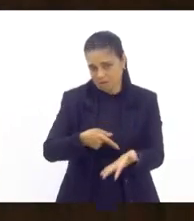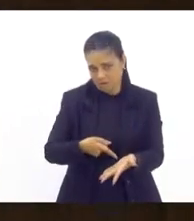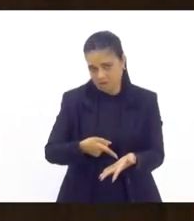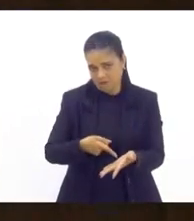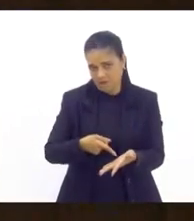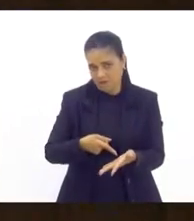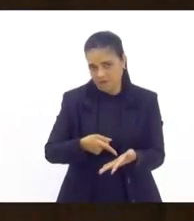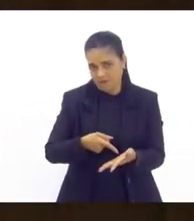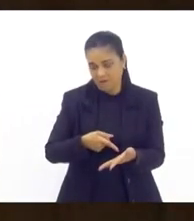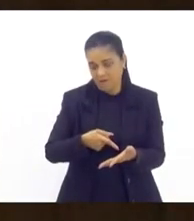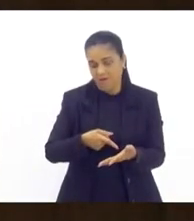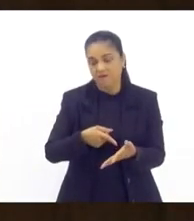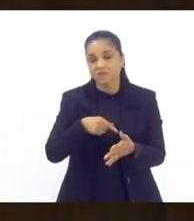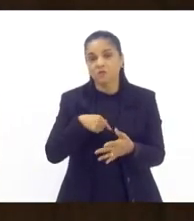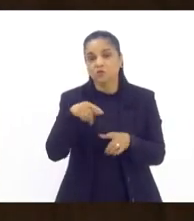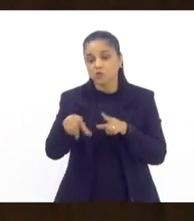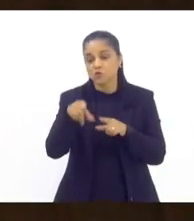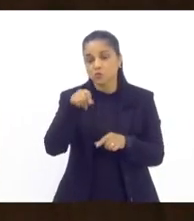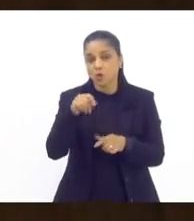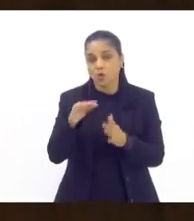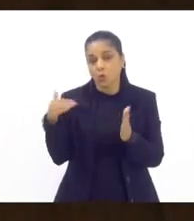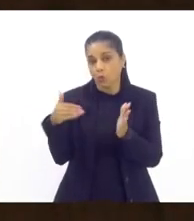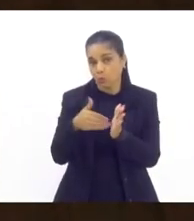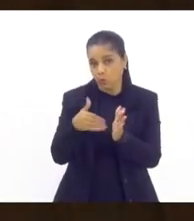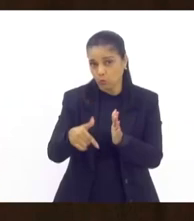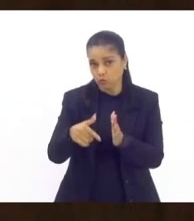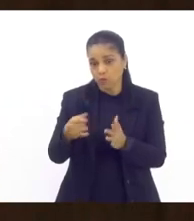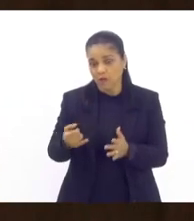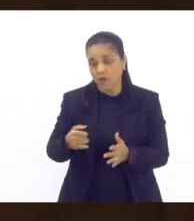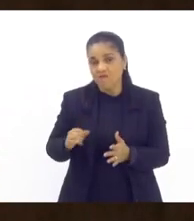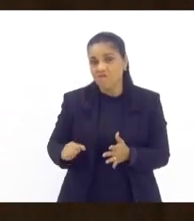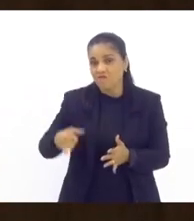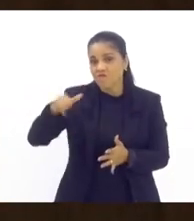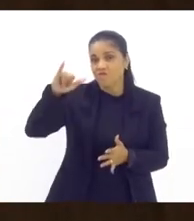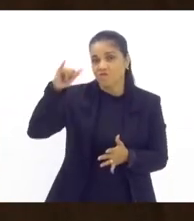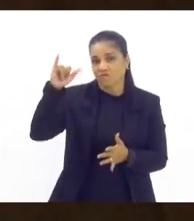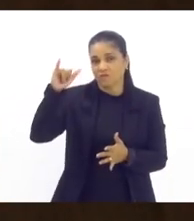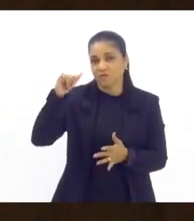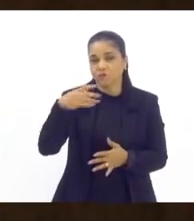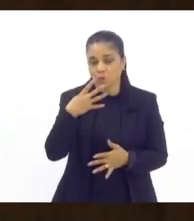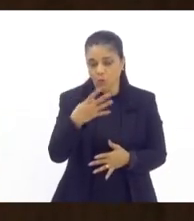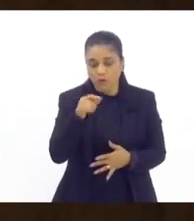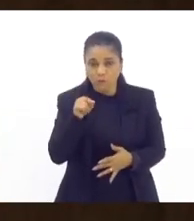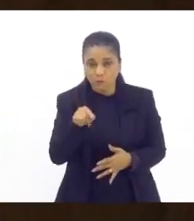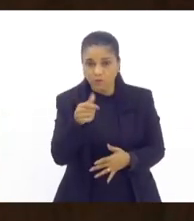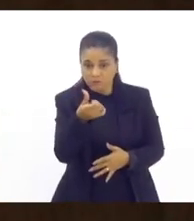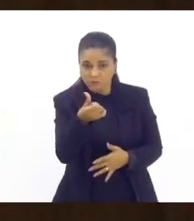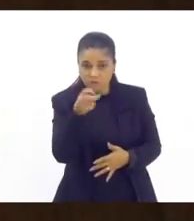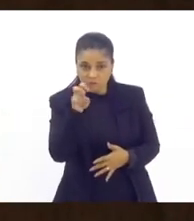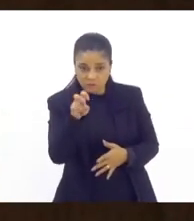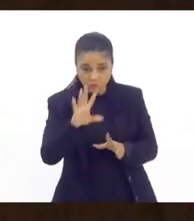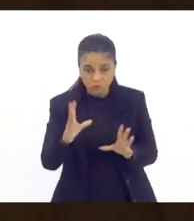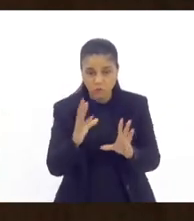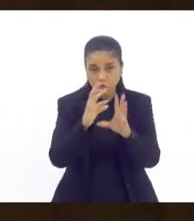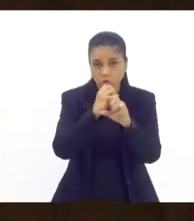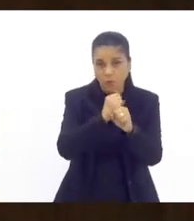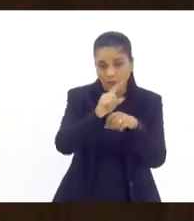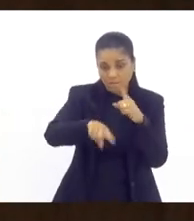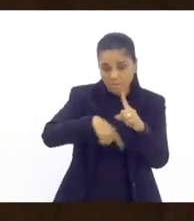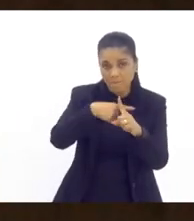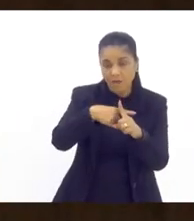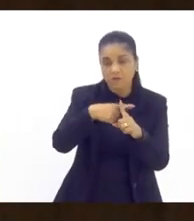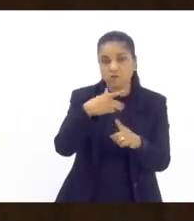pegando só o último, se eu pegar a inflação de 4,65 e somar mais